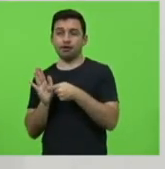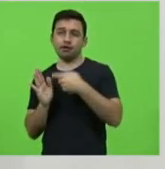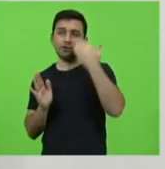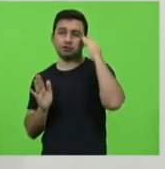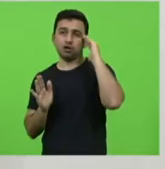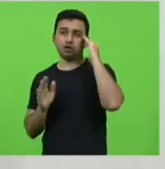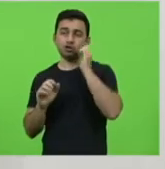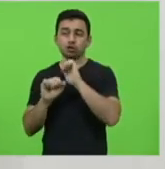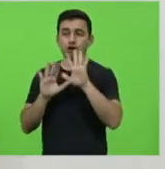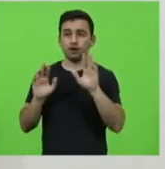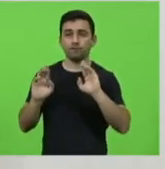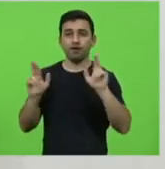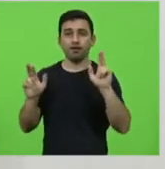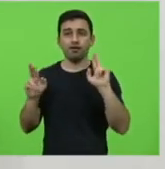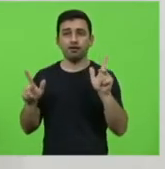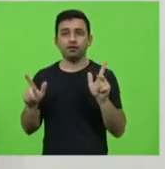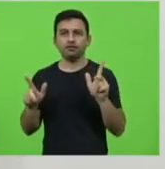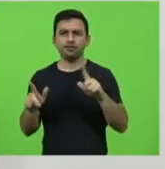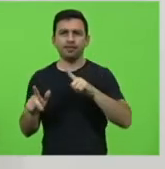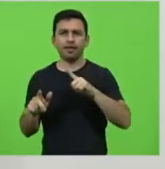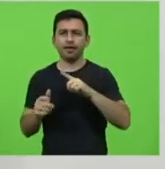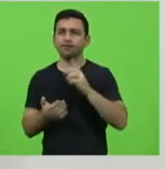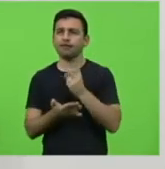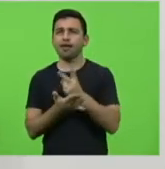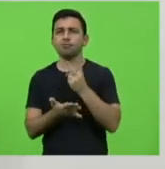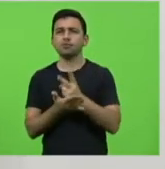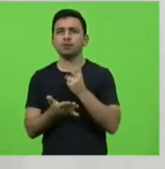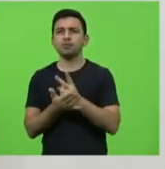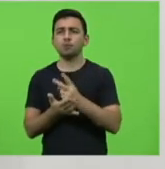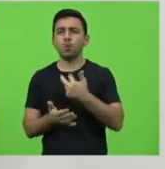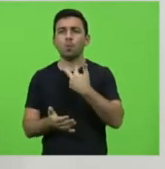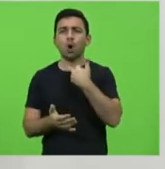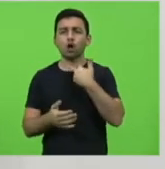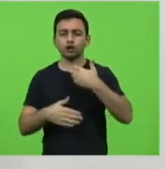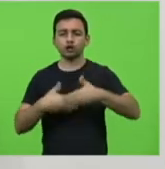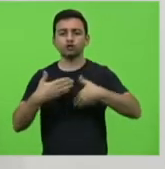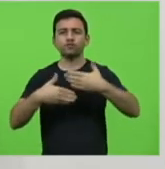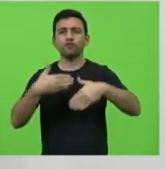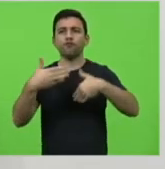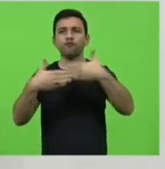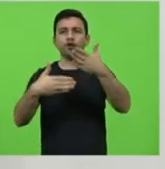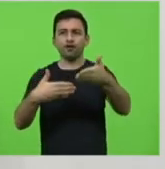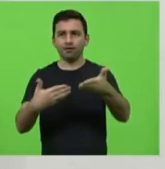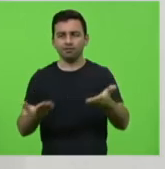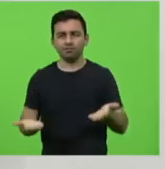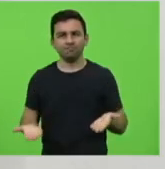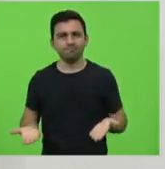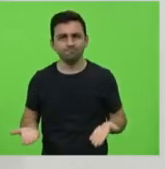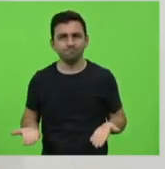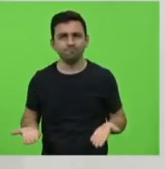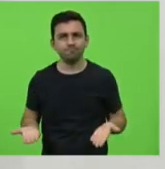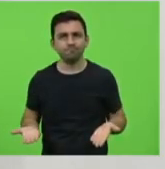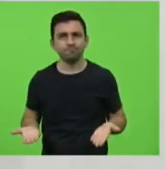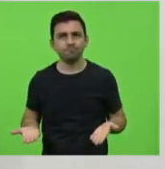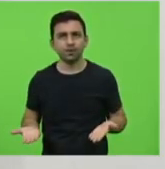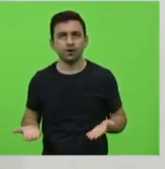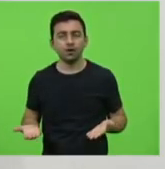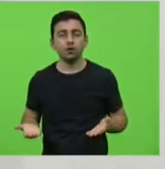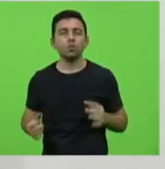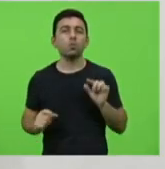lei, sempre tem algo que não permite com que evolua o processo. Uma das